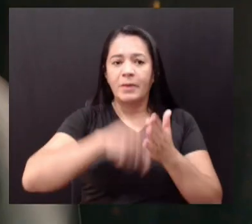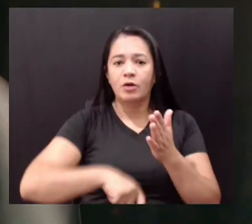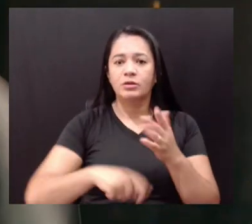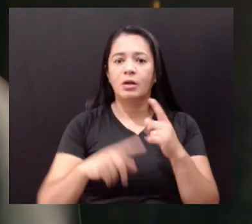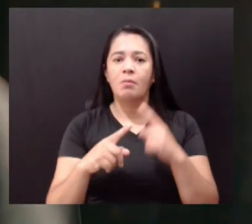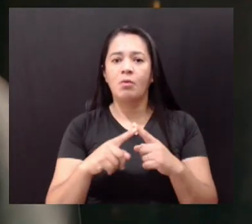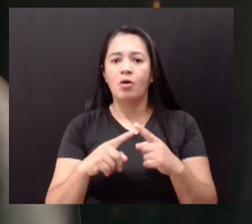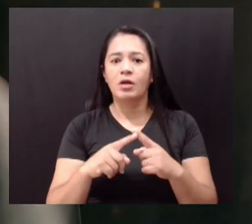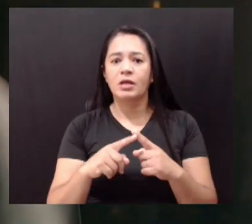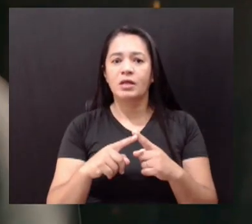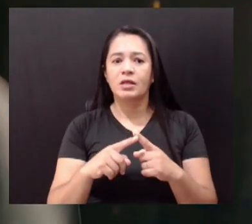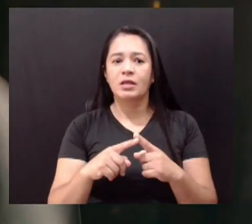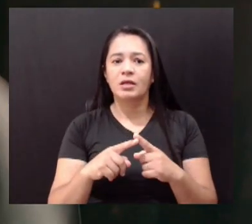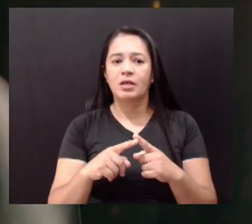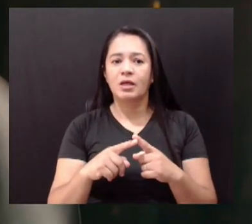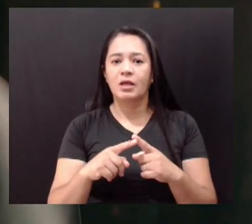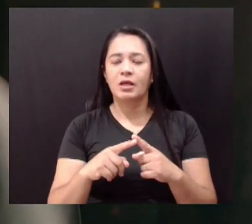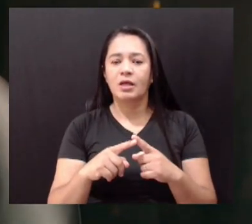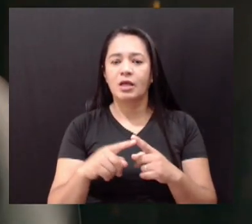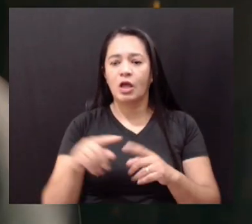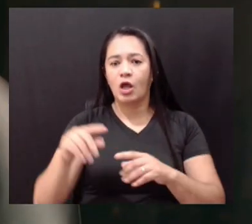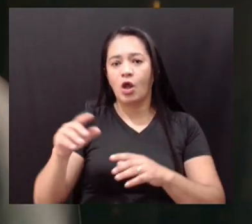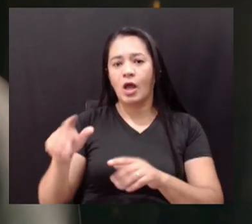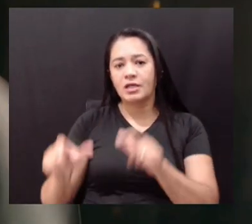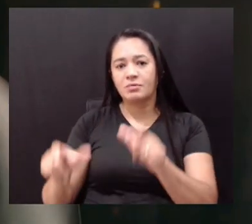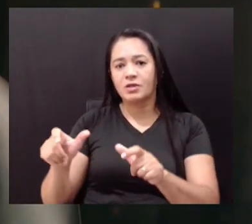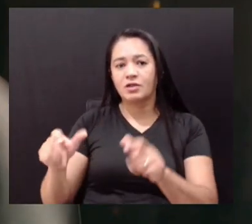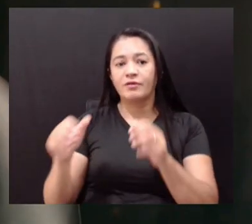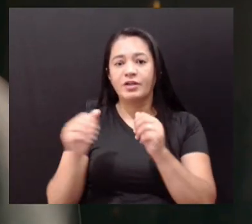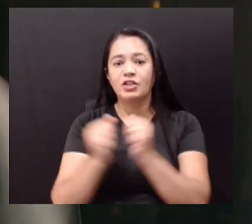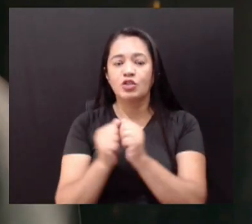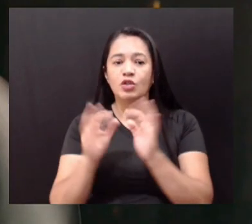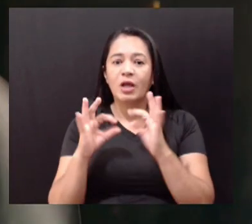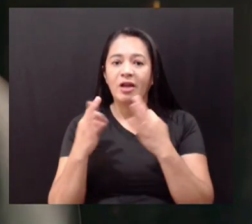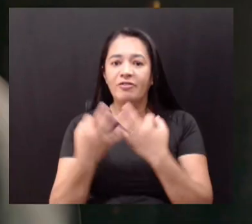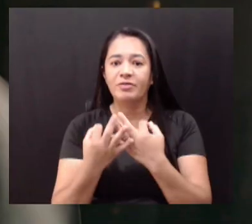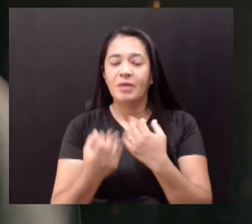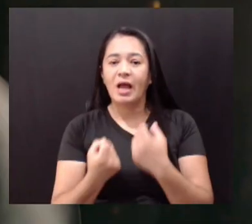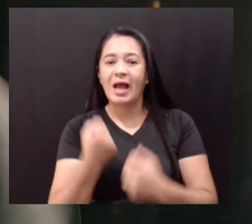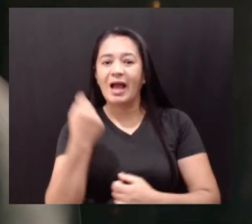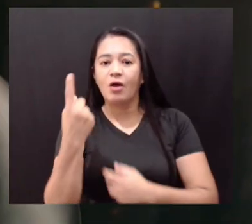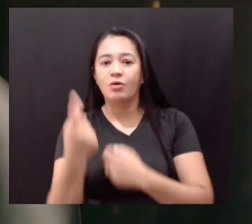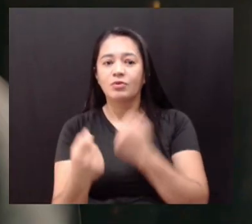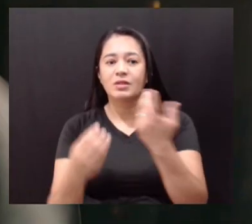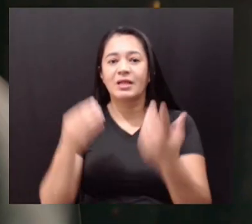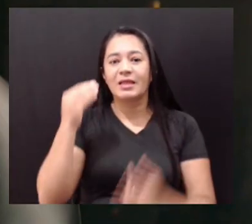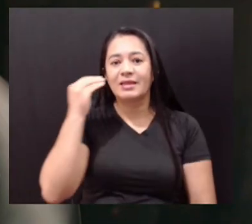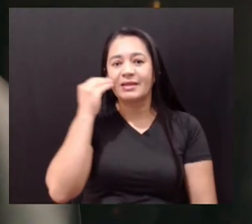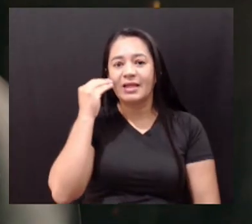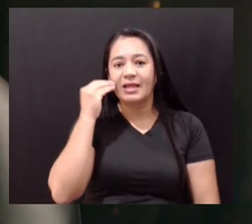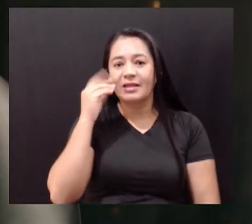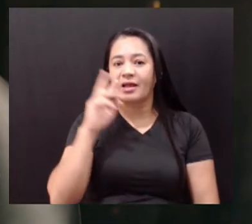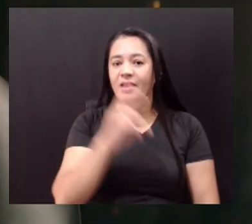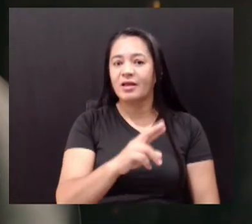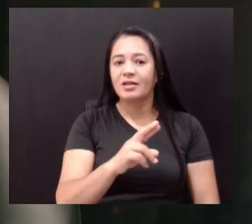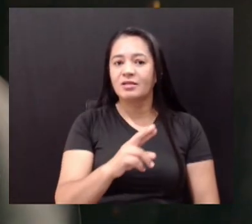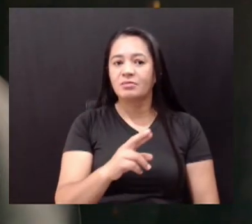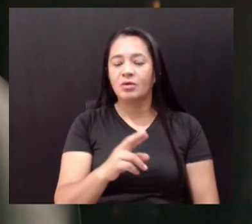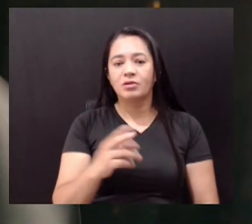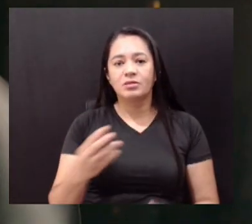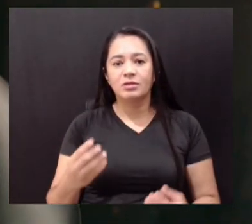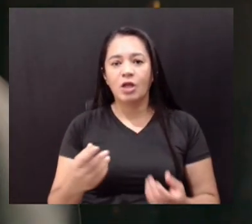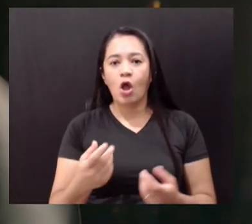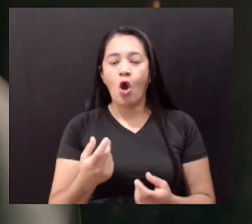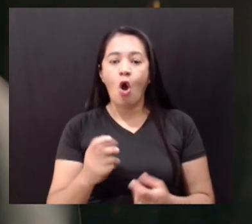acompanhados pelos pais. Alguns até tentam responder no lugar dos filhos ou negociar